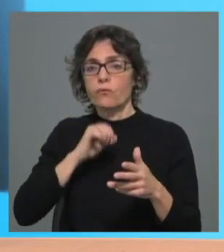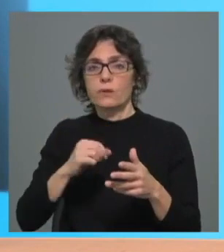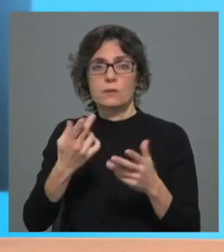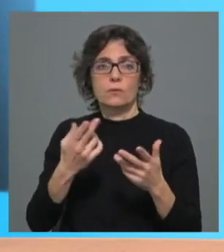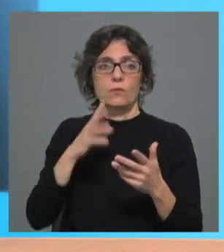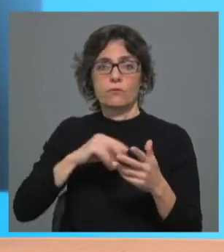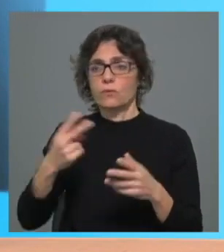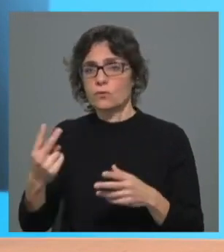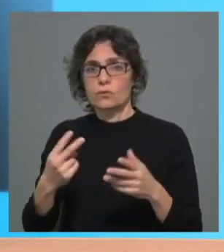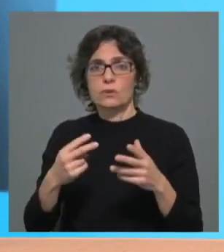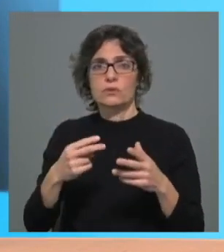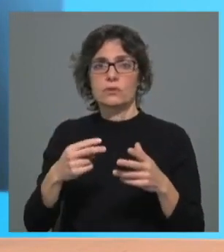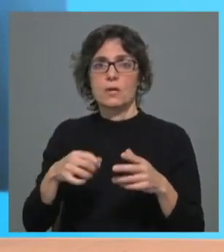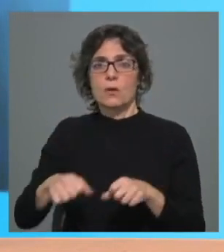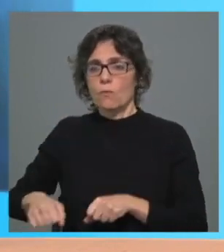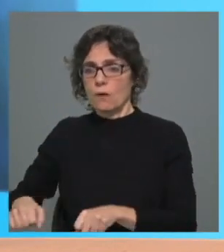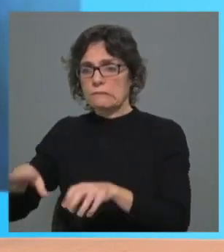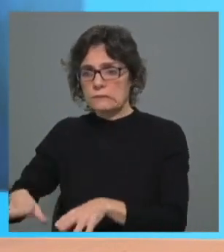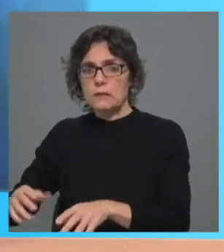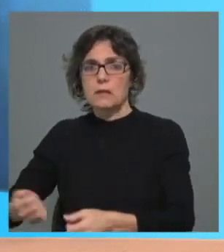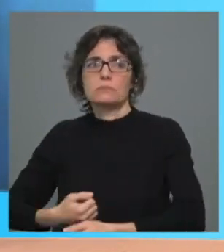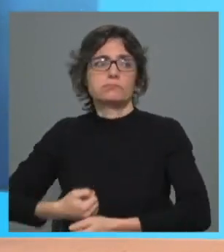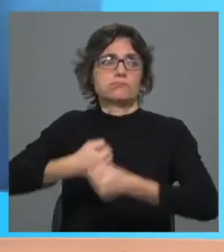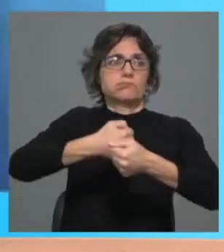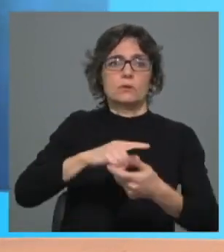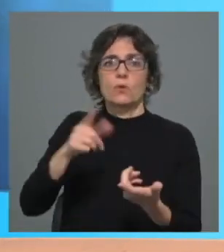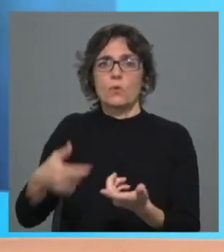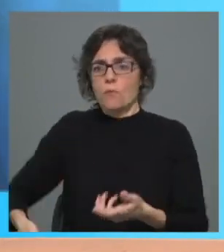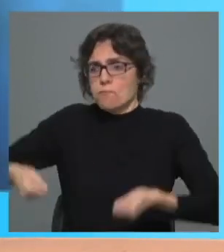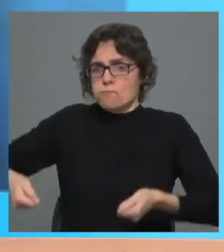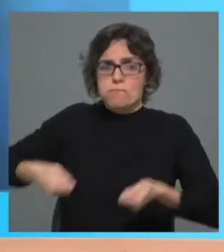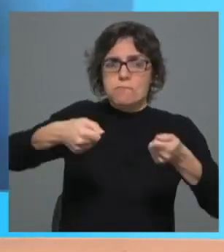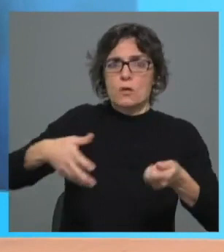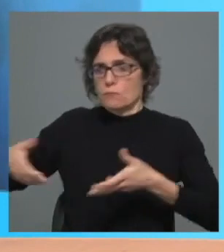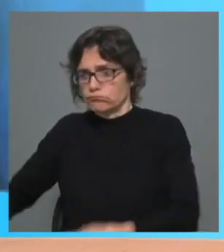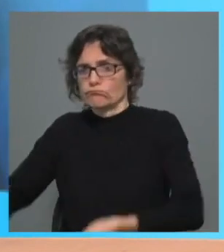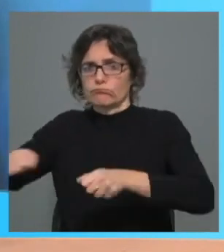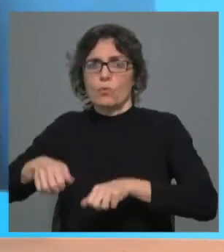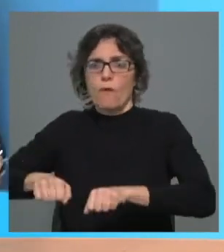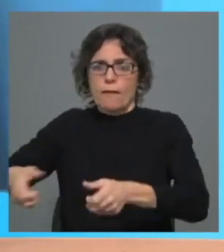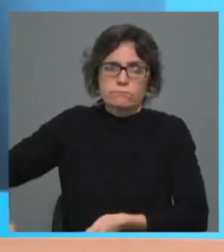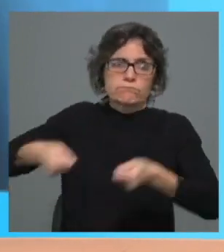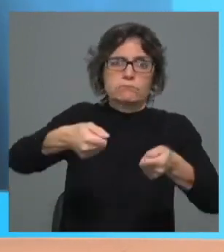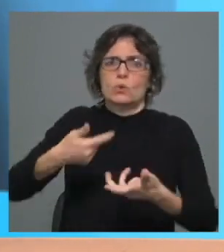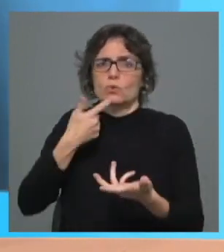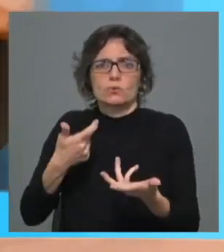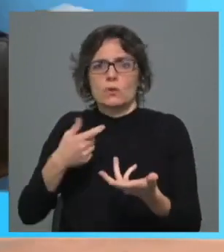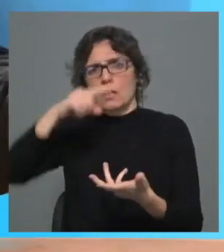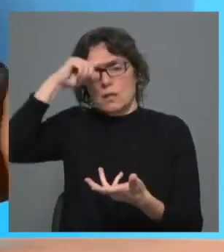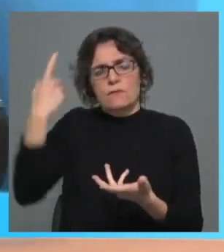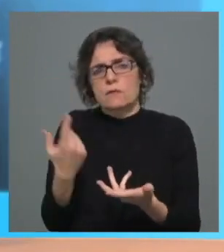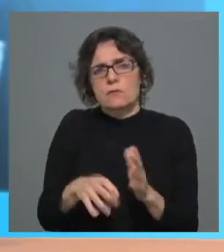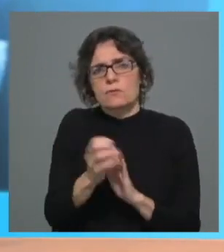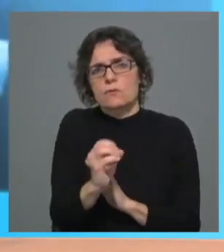dois filhos ter que parar o carro cá em baixo depois ter que subir com as compras com o carrinho com o carrinho das compras com depois